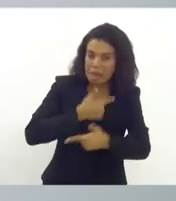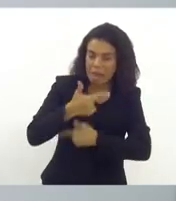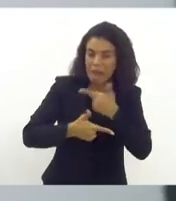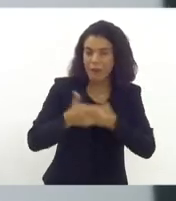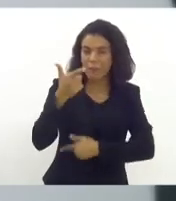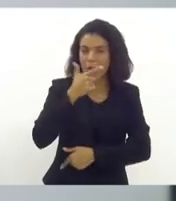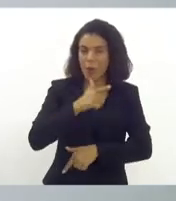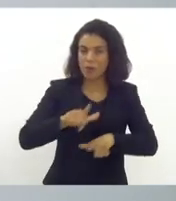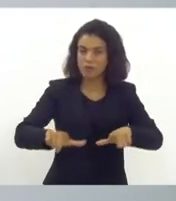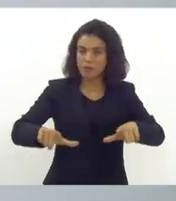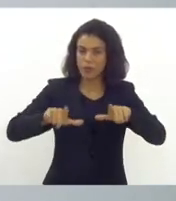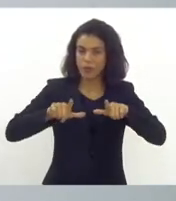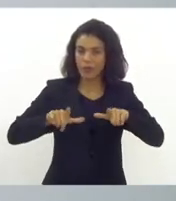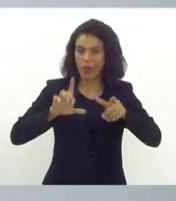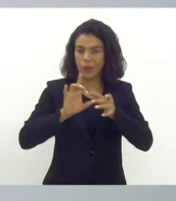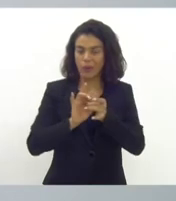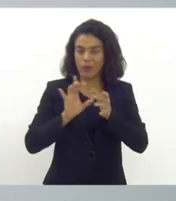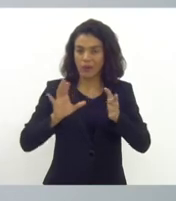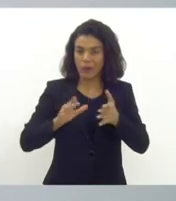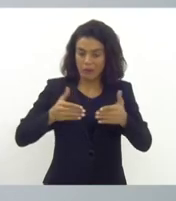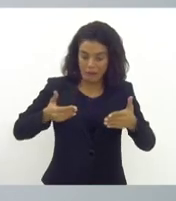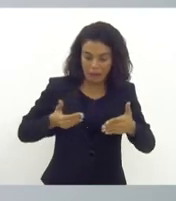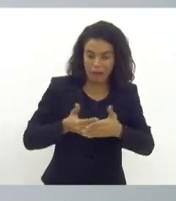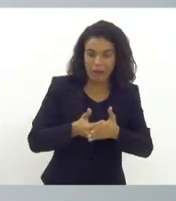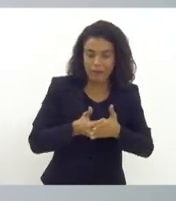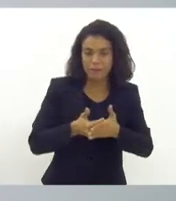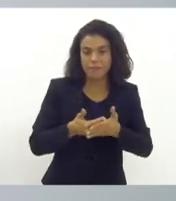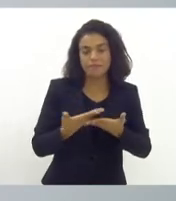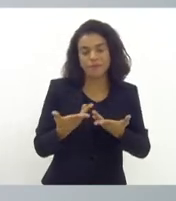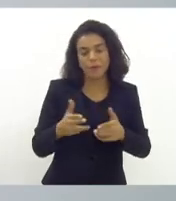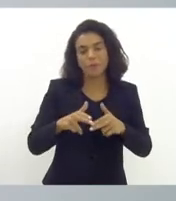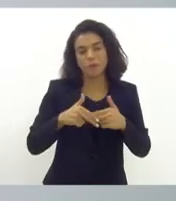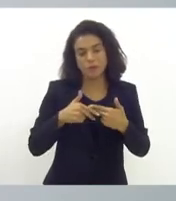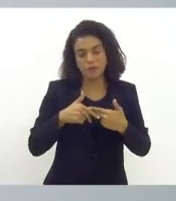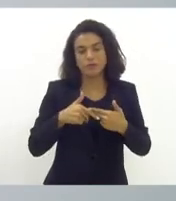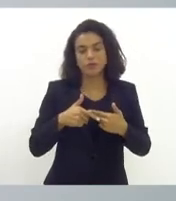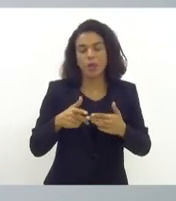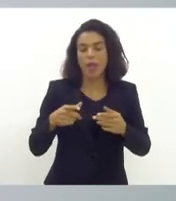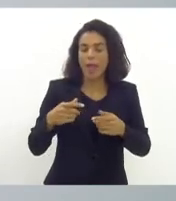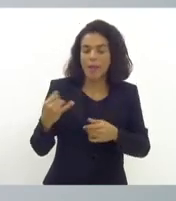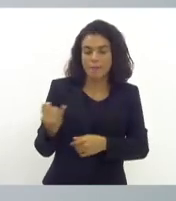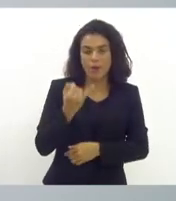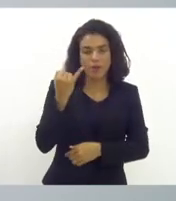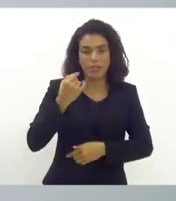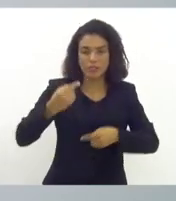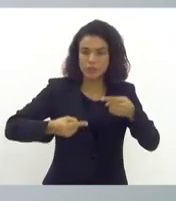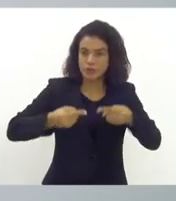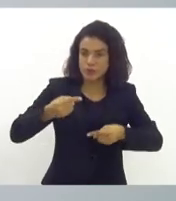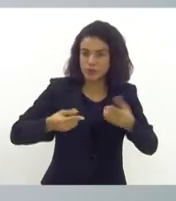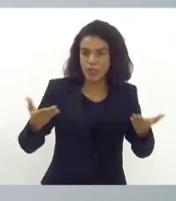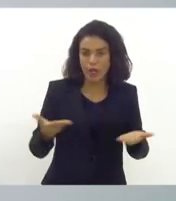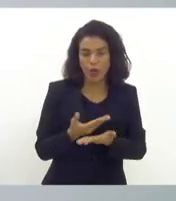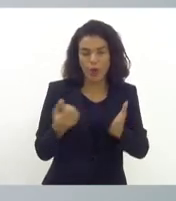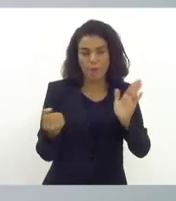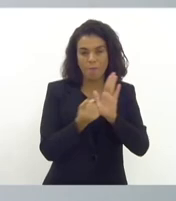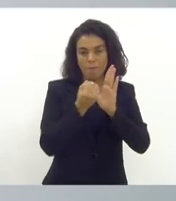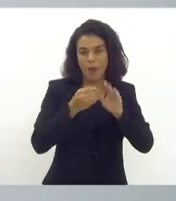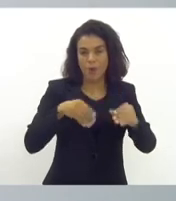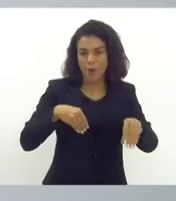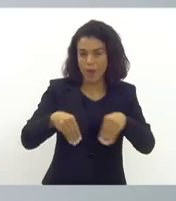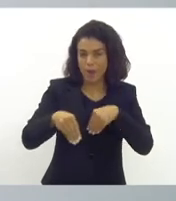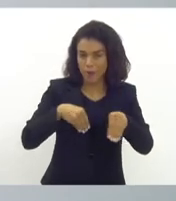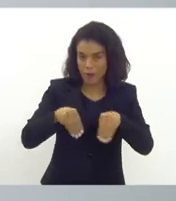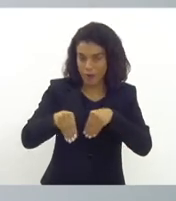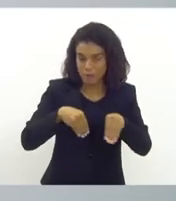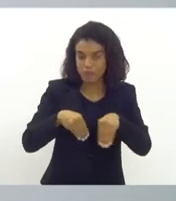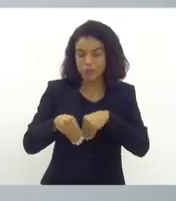autorização vem em cima da hora então esse marco regulatório ele é importante ser discutido de maneira concreta então eu quero